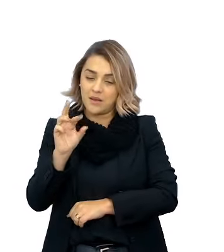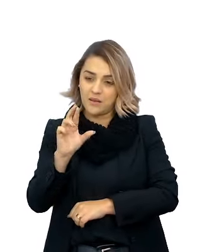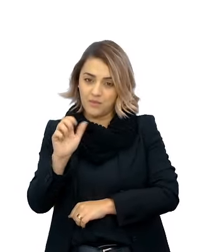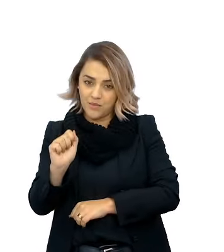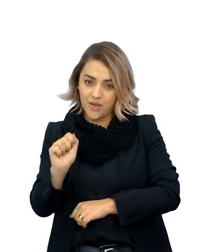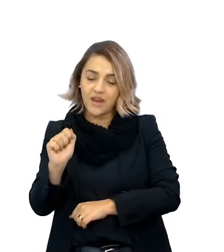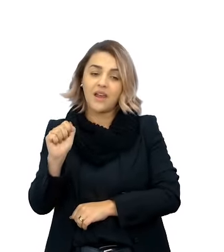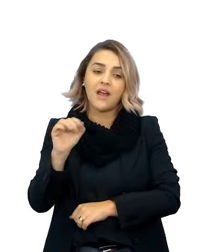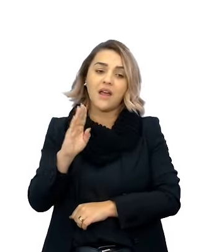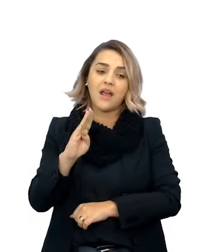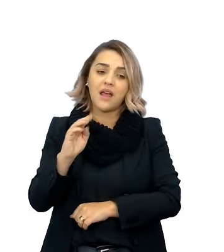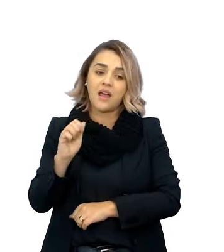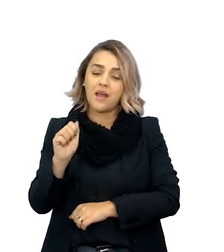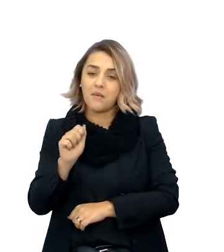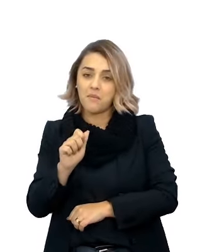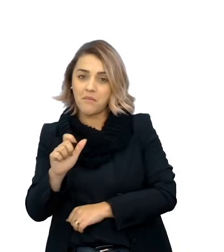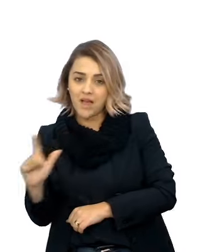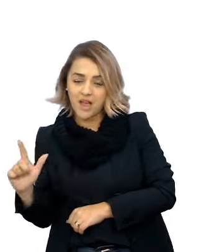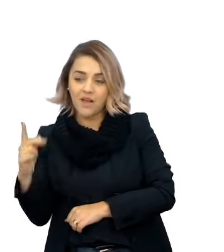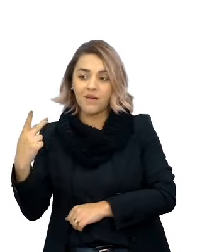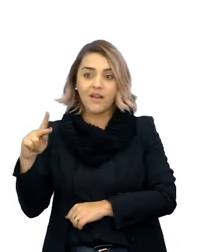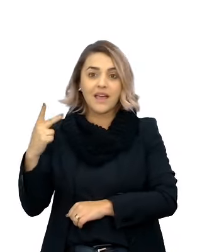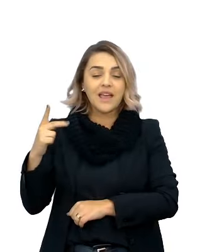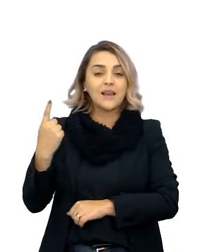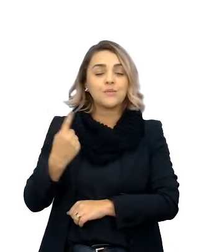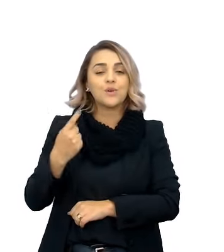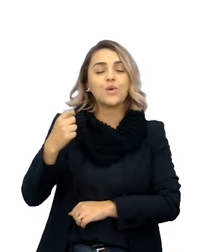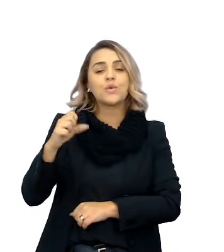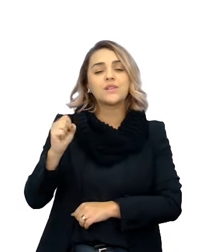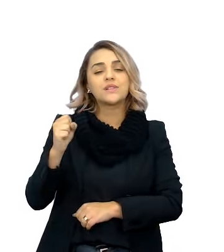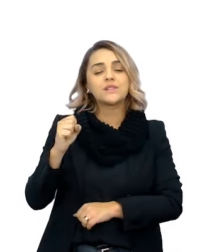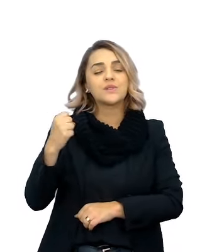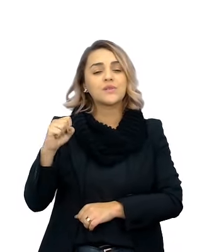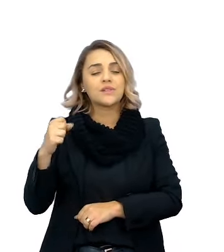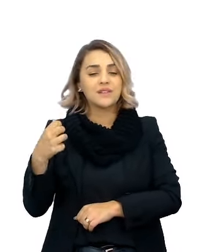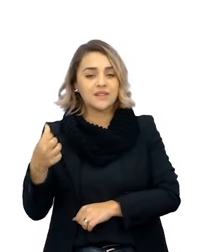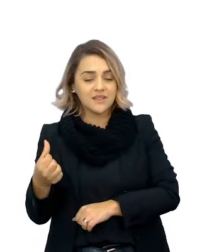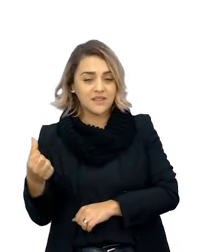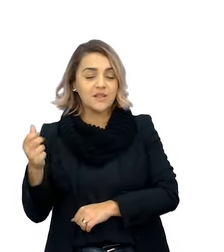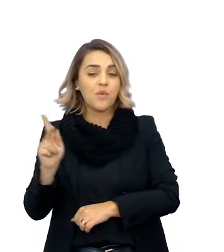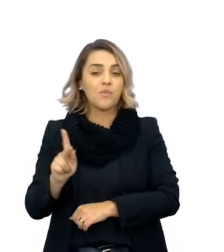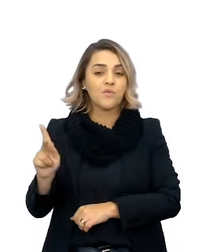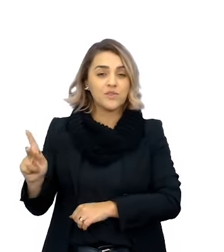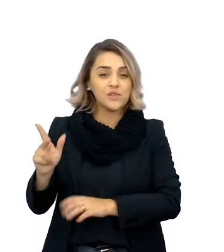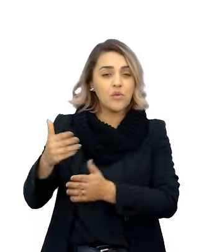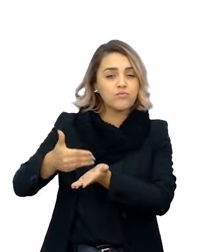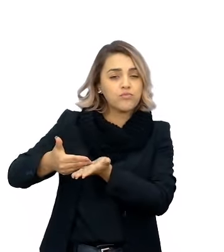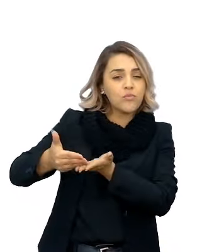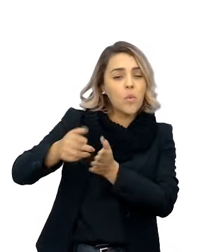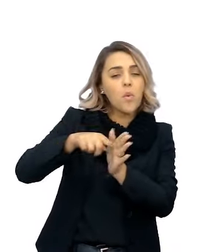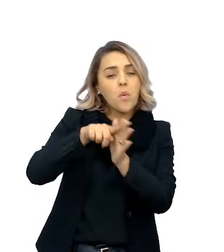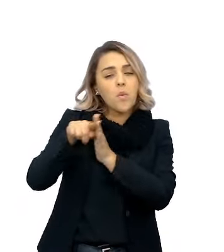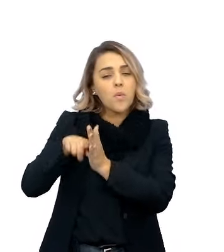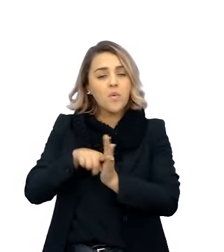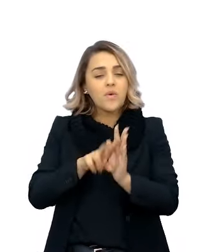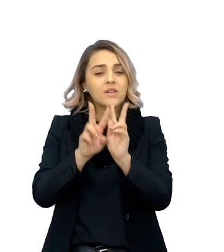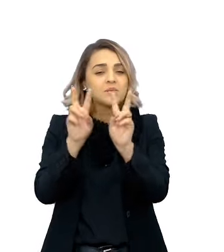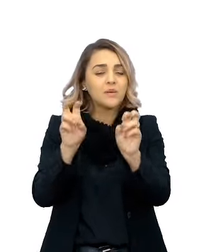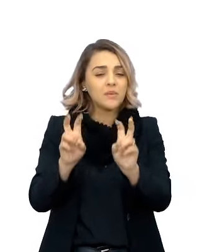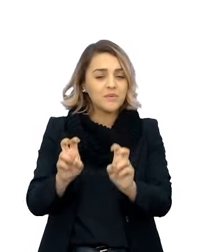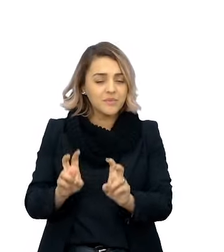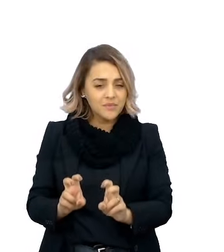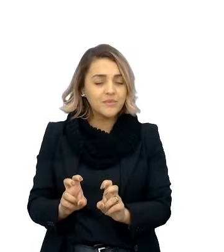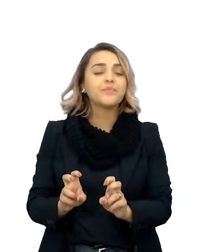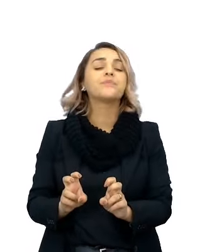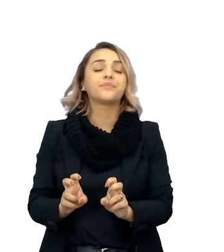Michigan, né? Que em 1986, o professor Schumann ele começou a fazer uma pesquisa, né? Sobre os conhecimentos